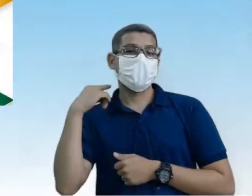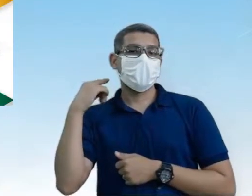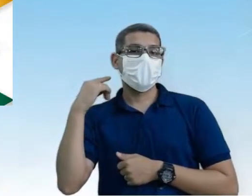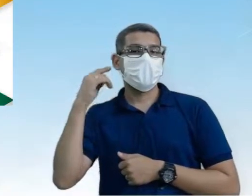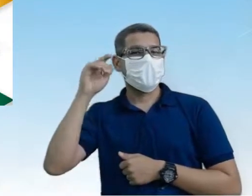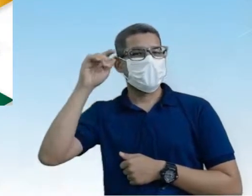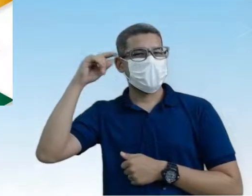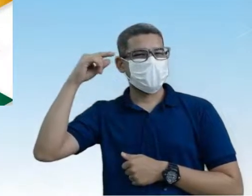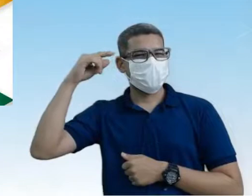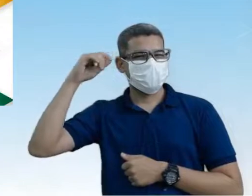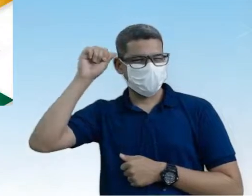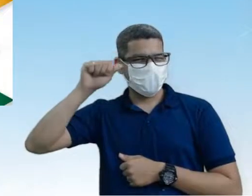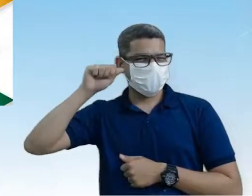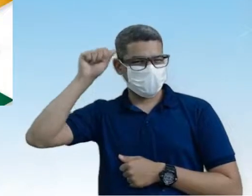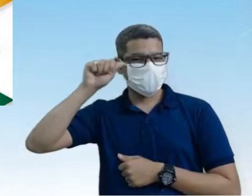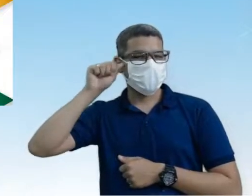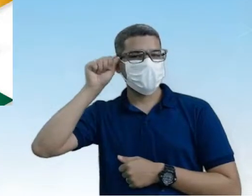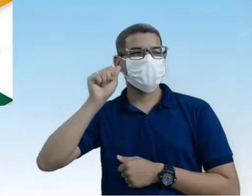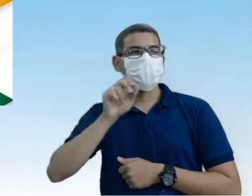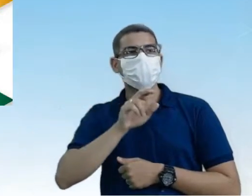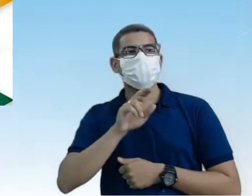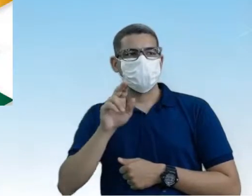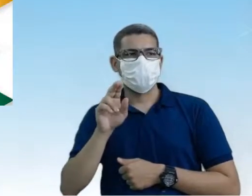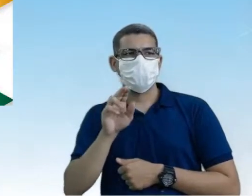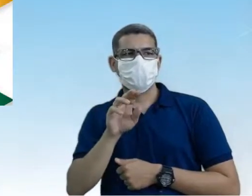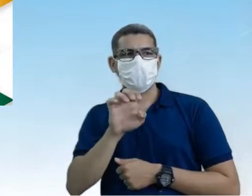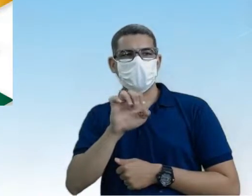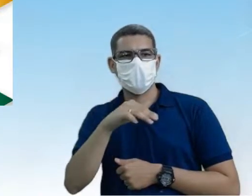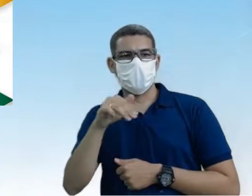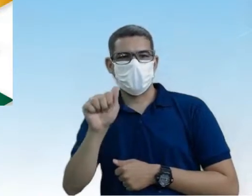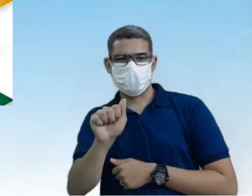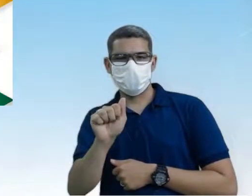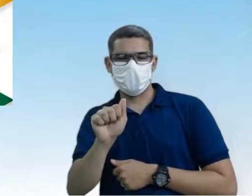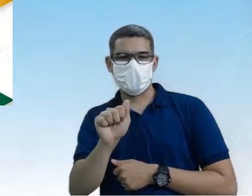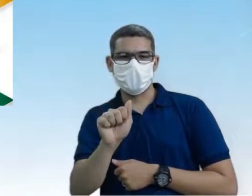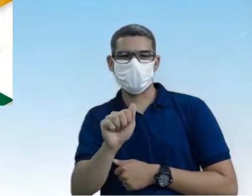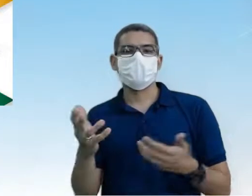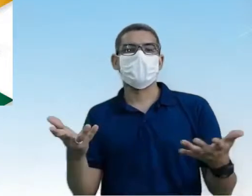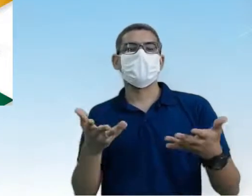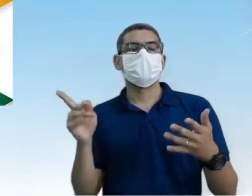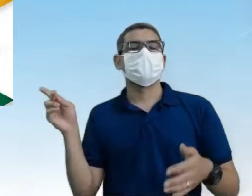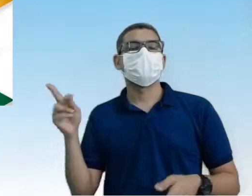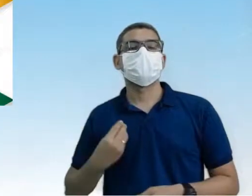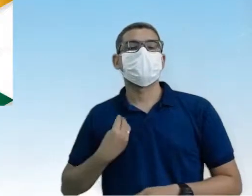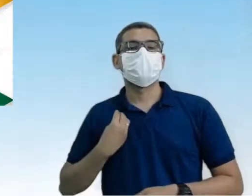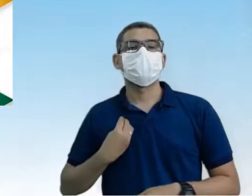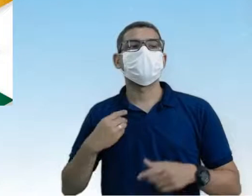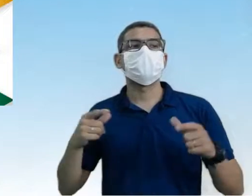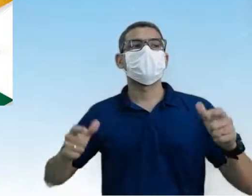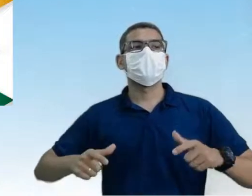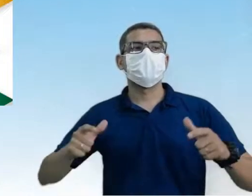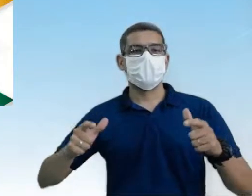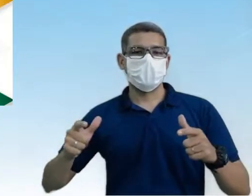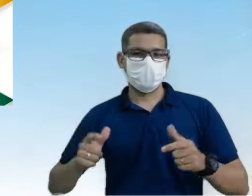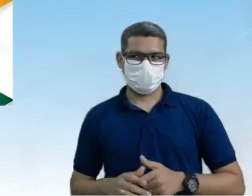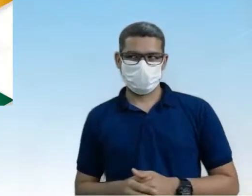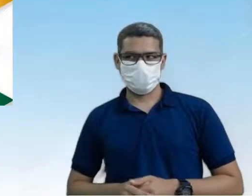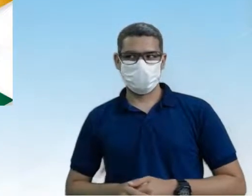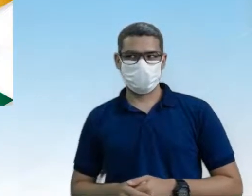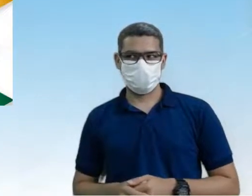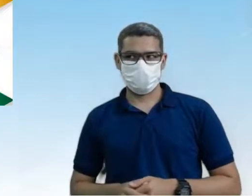A pergunta é, where is she now? Onde é que ela está agora? What's happened to Emma Watson